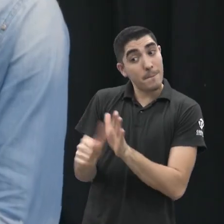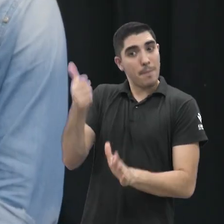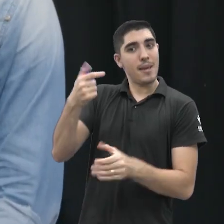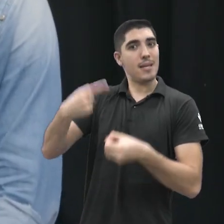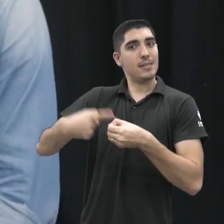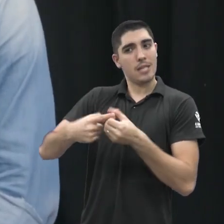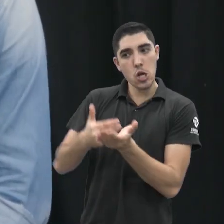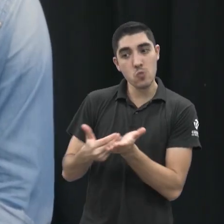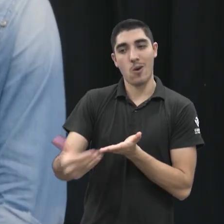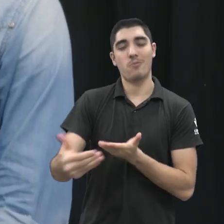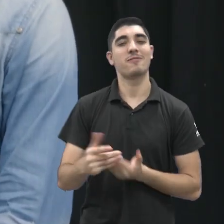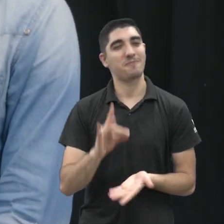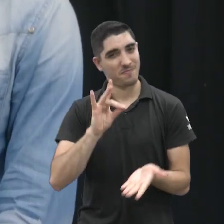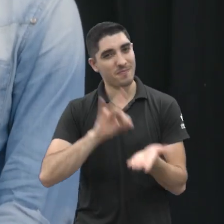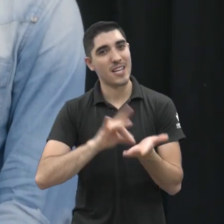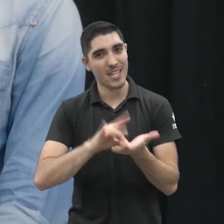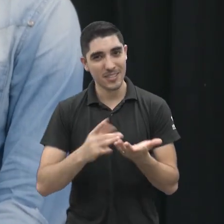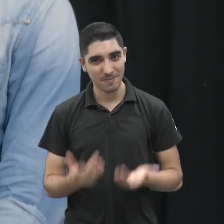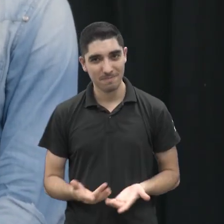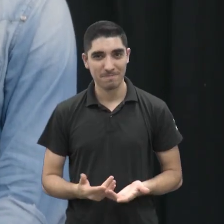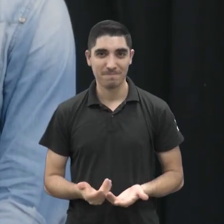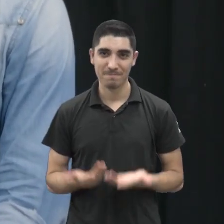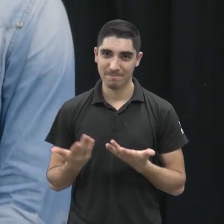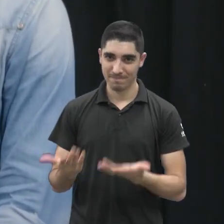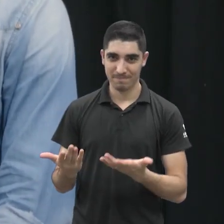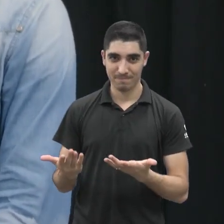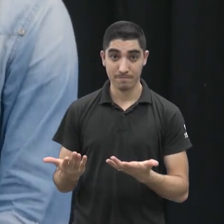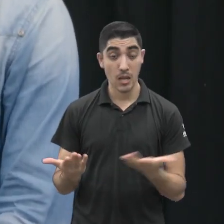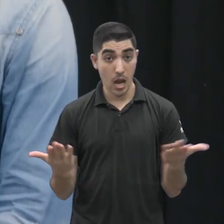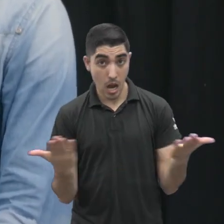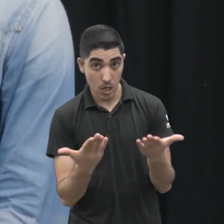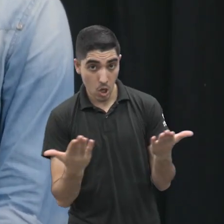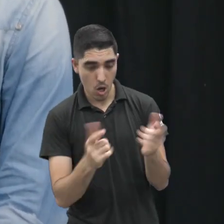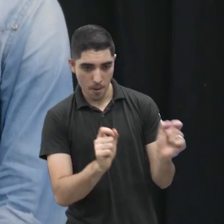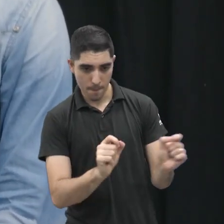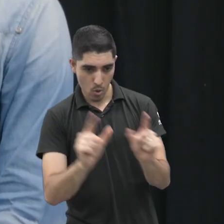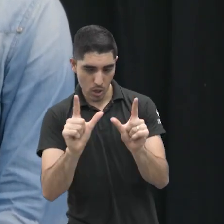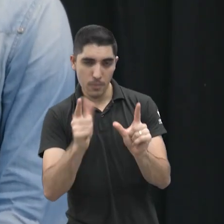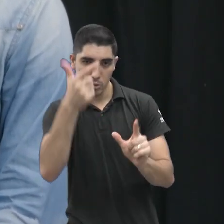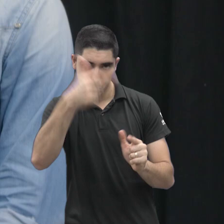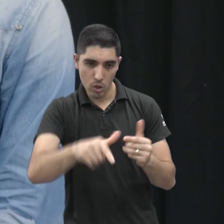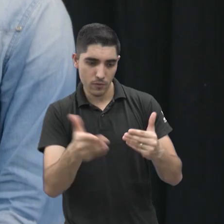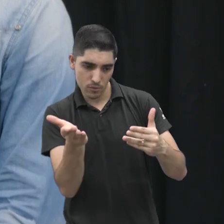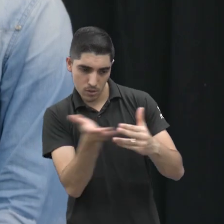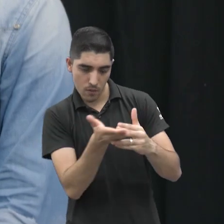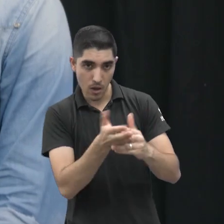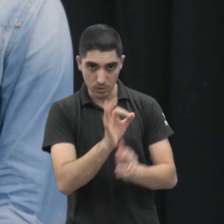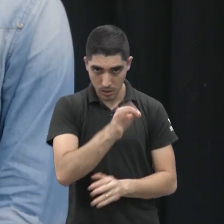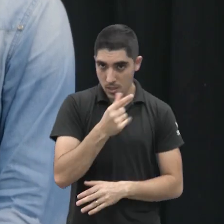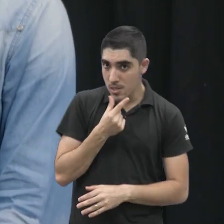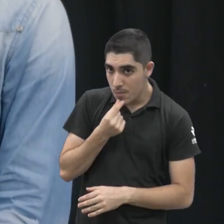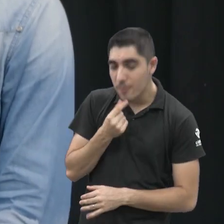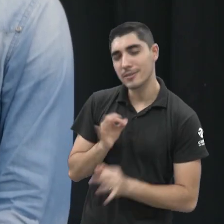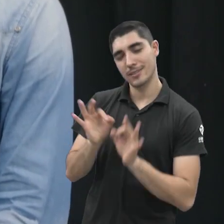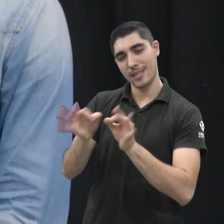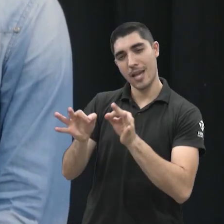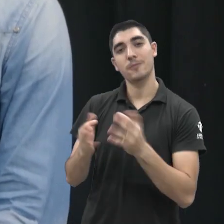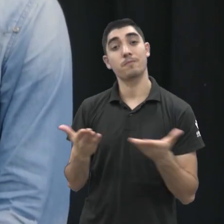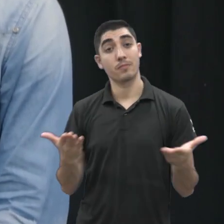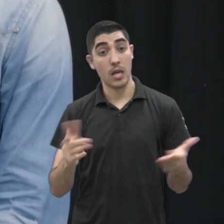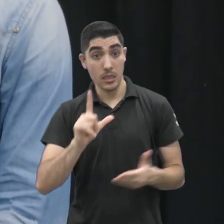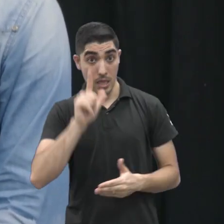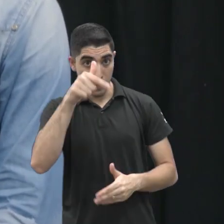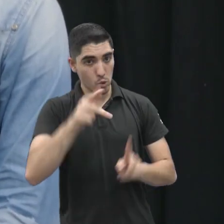à frente. Tá na pauta. É isso aí. Pessoal, o Tá Ligado vai para mais um intervalo, né, Samu? Mas daqui a pouquinho a gente volta, ainda